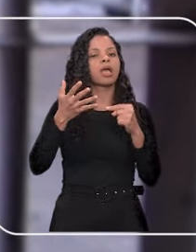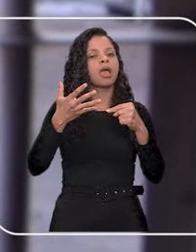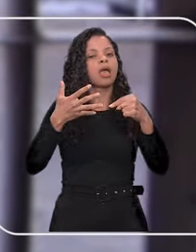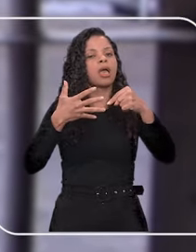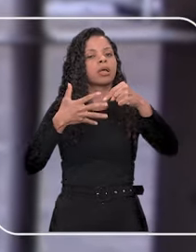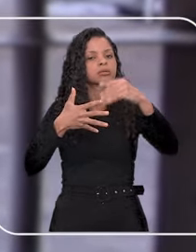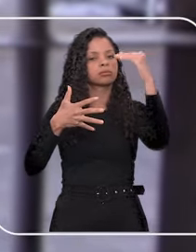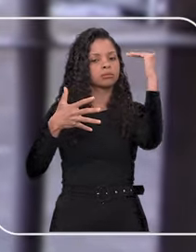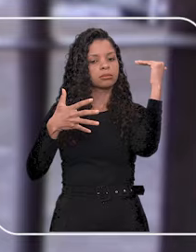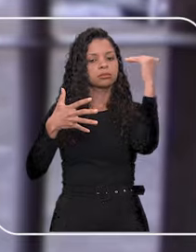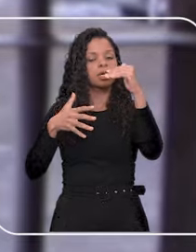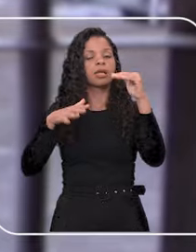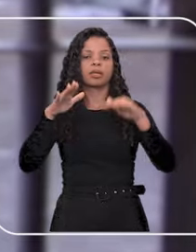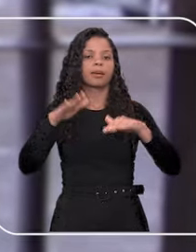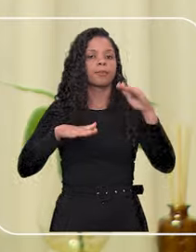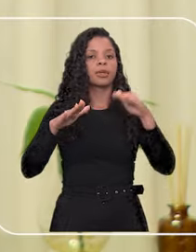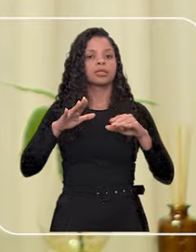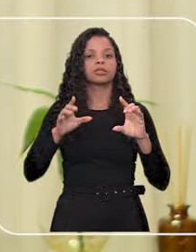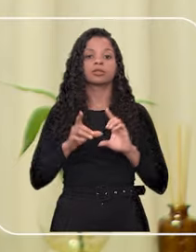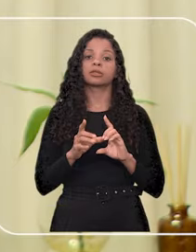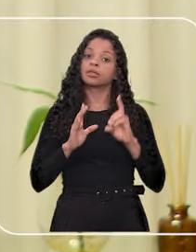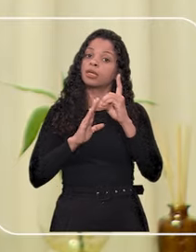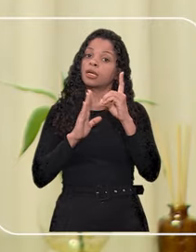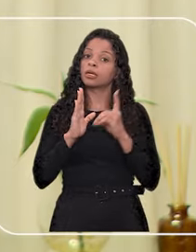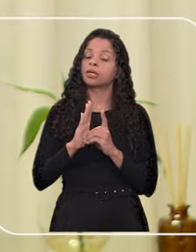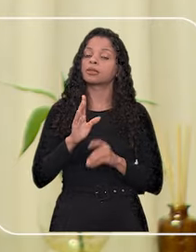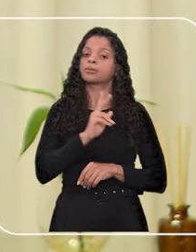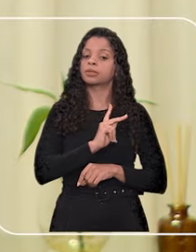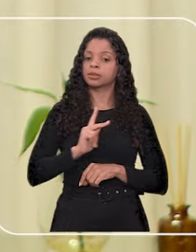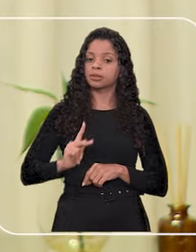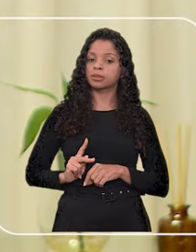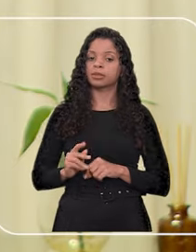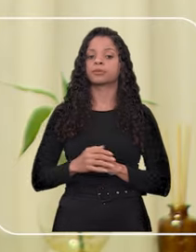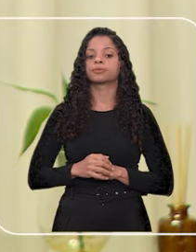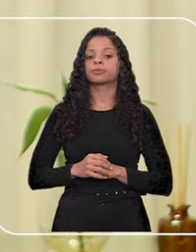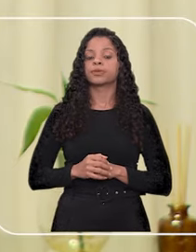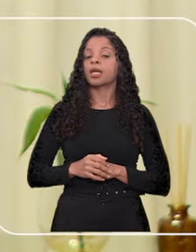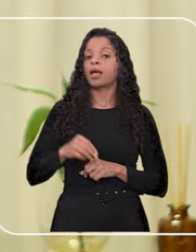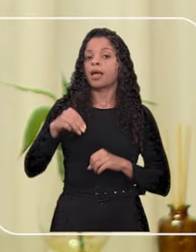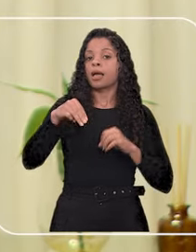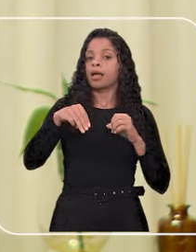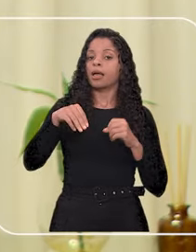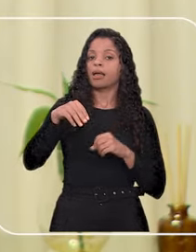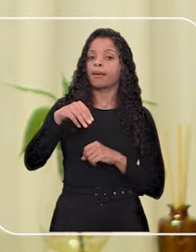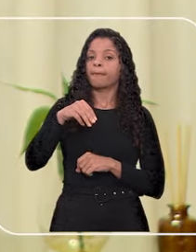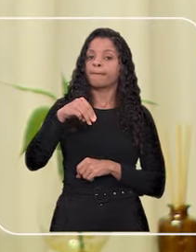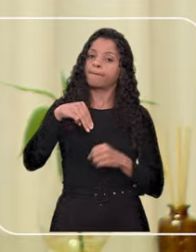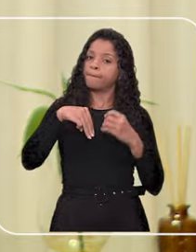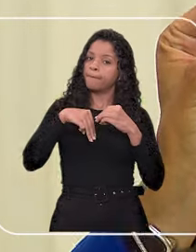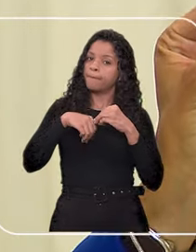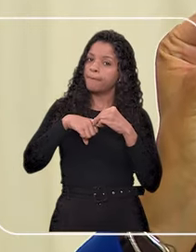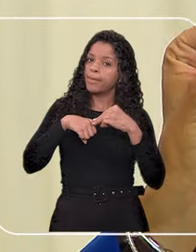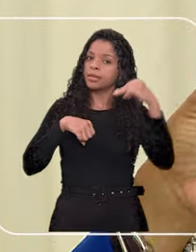que variam conforme o decreto presidencial a defensora pública do Distrito Federal e mestre em criminologia pela UnB Mayara